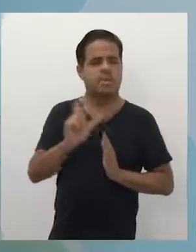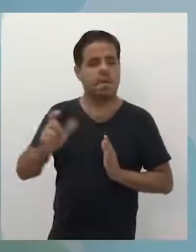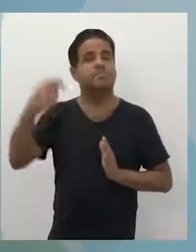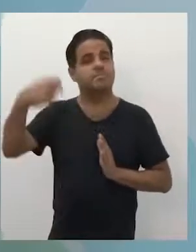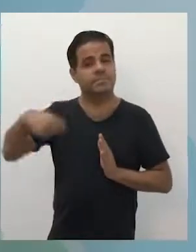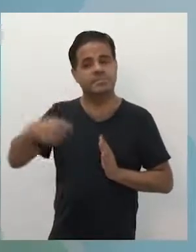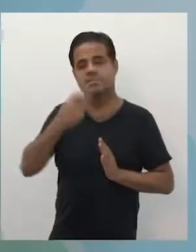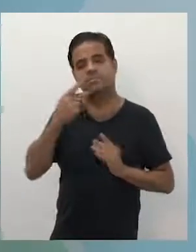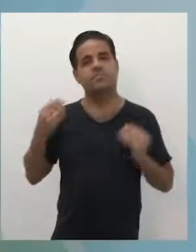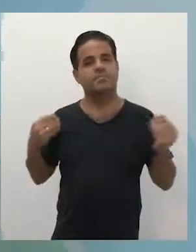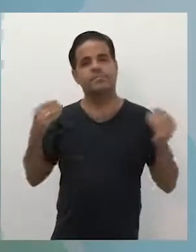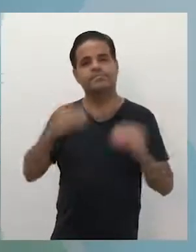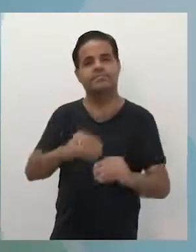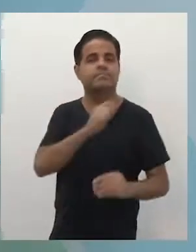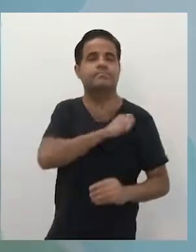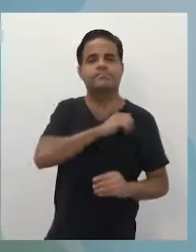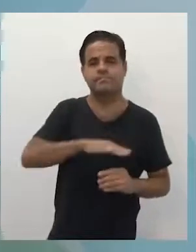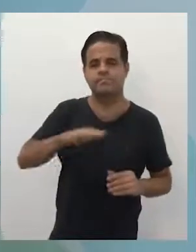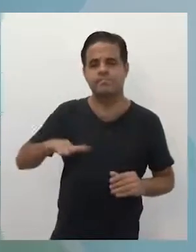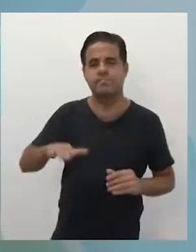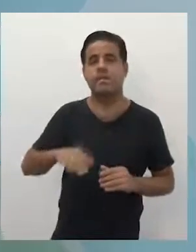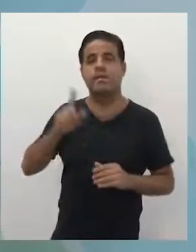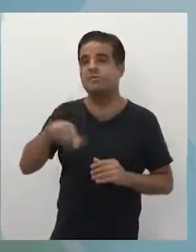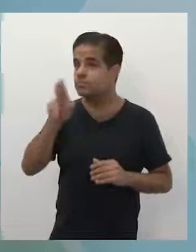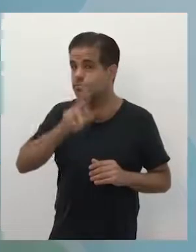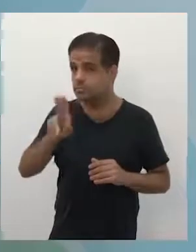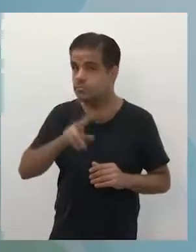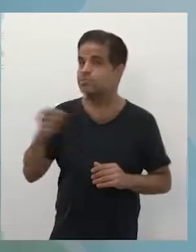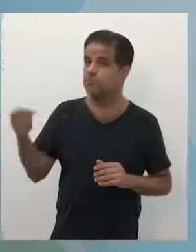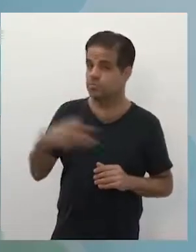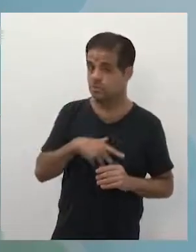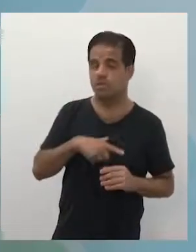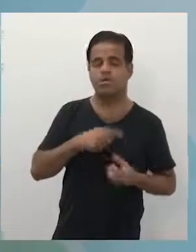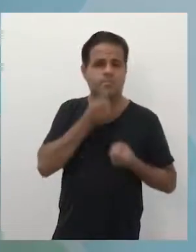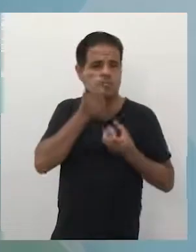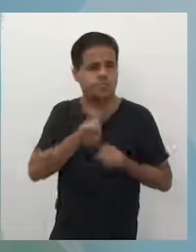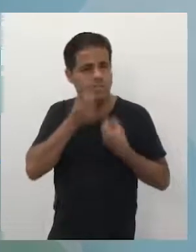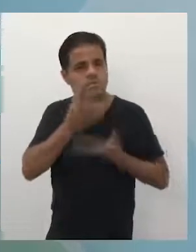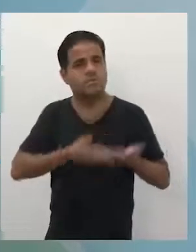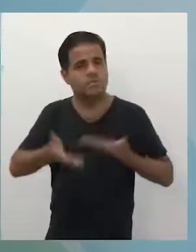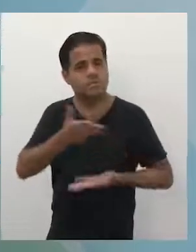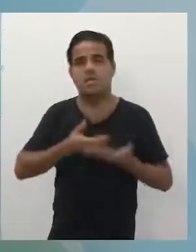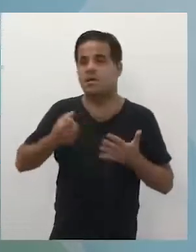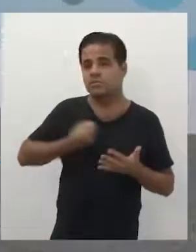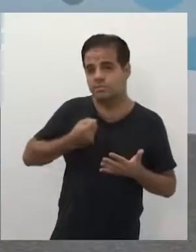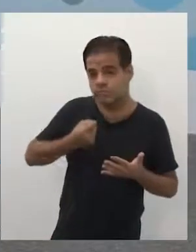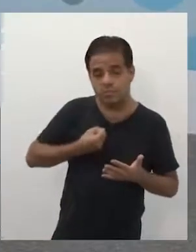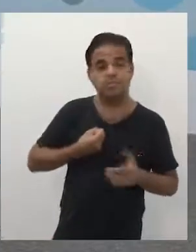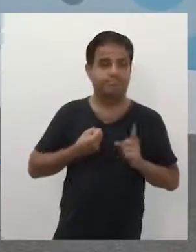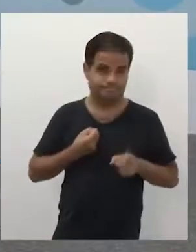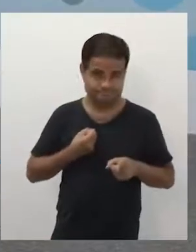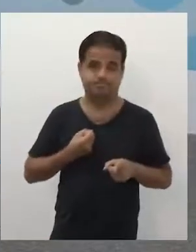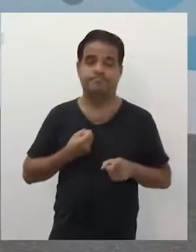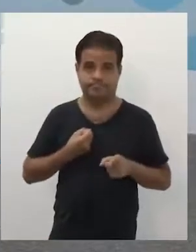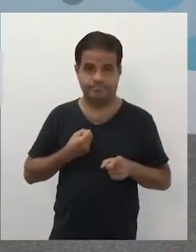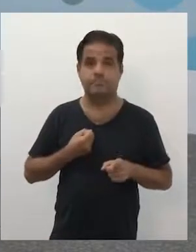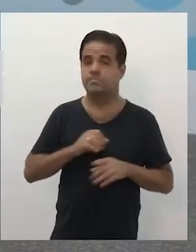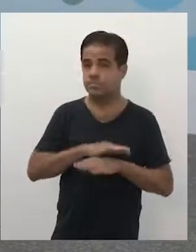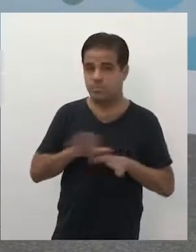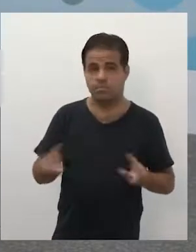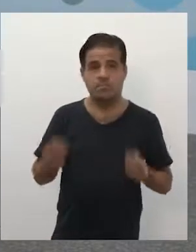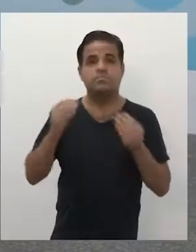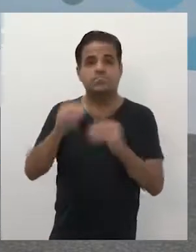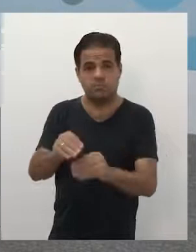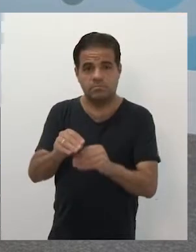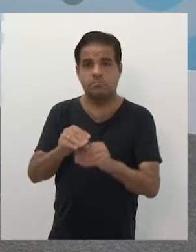necessárias pontuar sempre para o aluno, até porque são nomes novos, muita informação relacionada a números, né, Elaine? Sim. Então, só para pontuar isso,